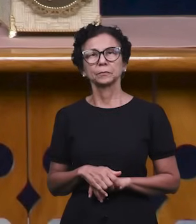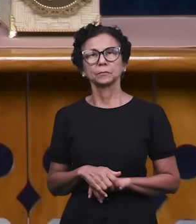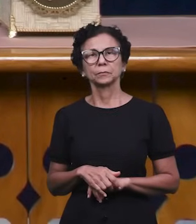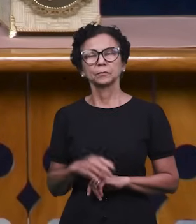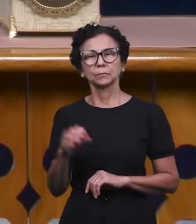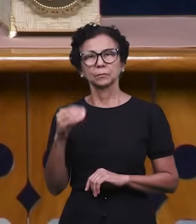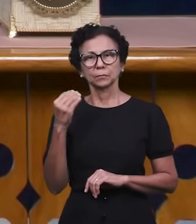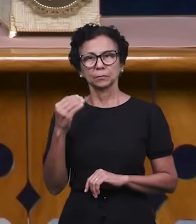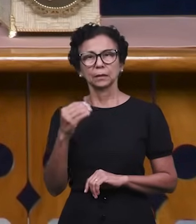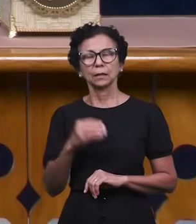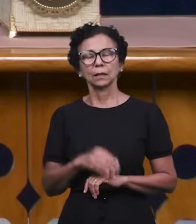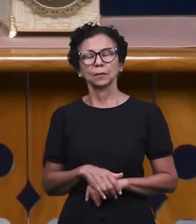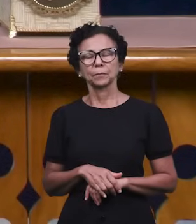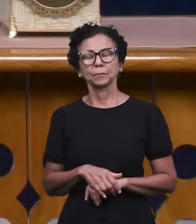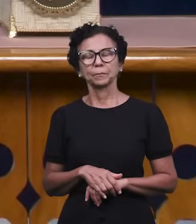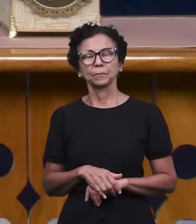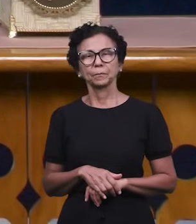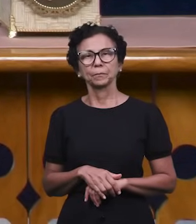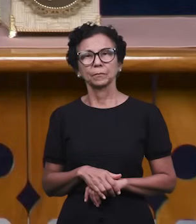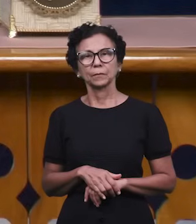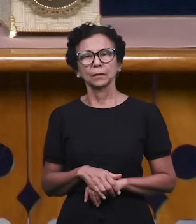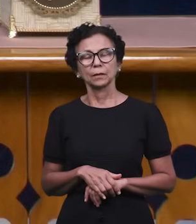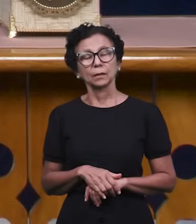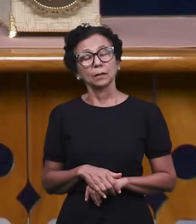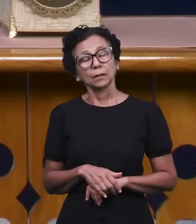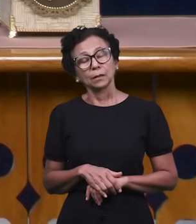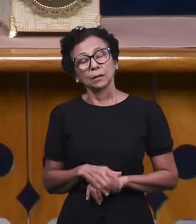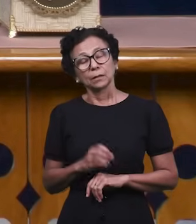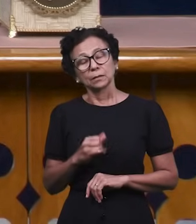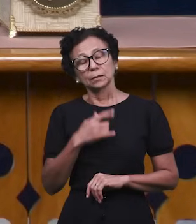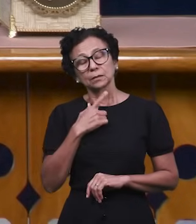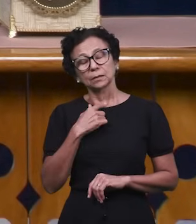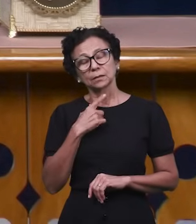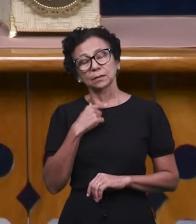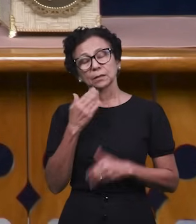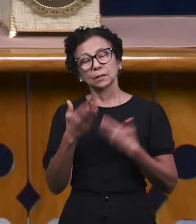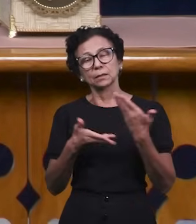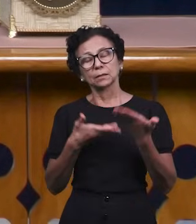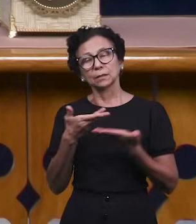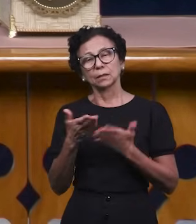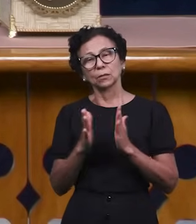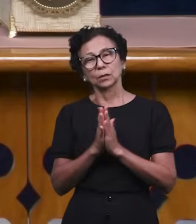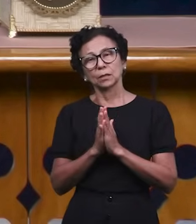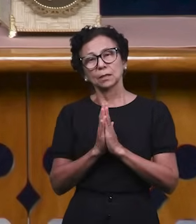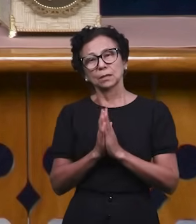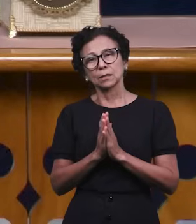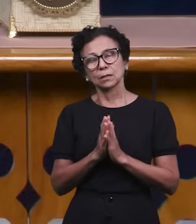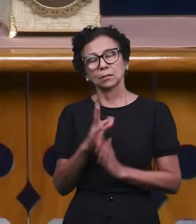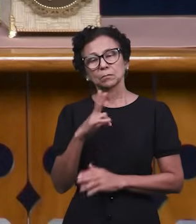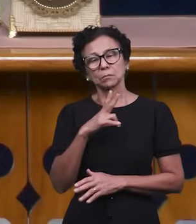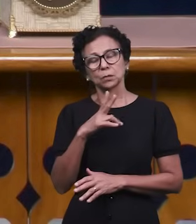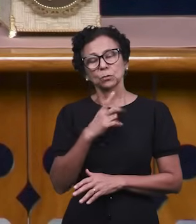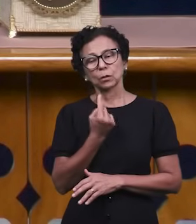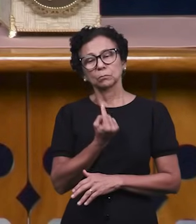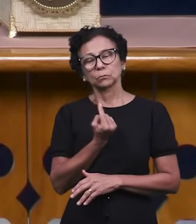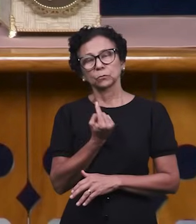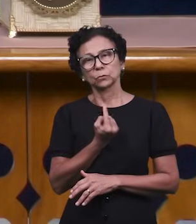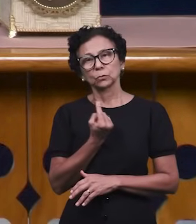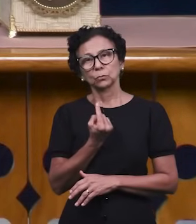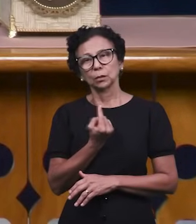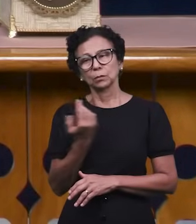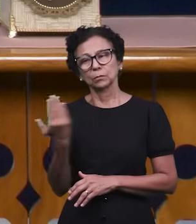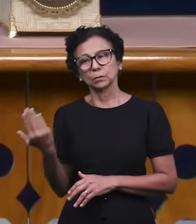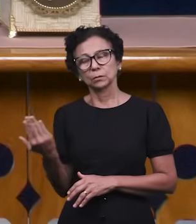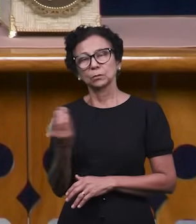QR Code você poderá contar a sua experiência. E aqueles que desejam uma assistência, uma oração individual,